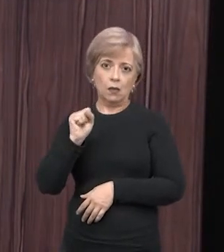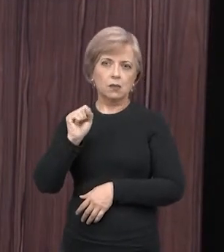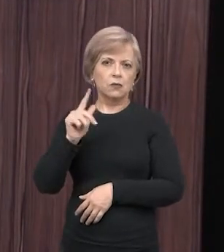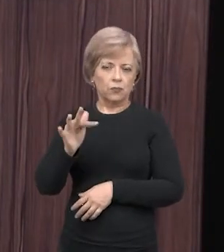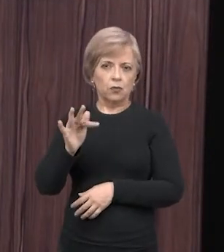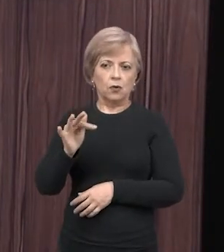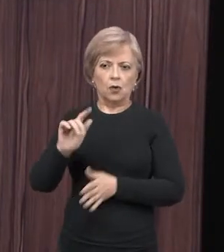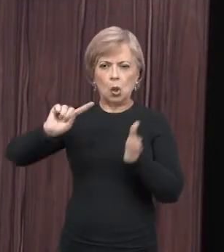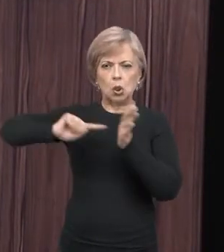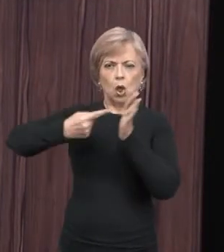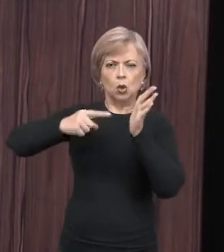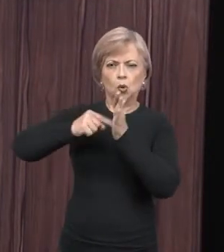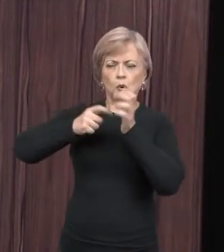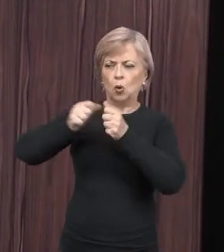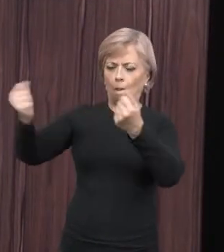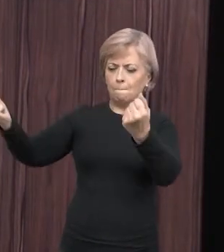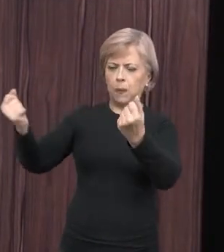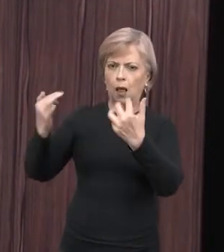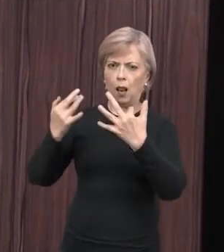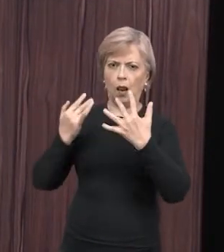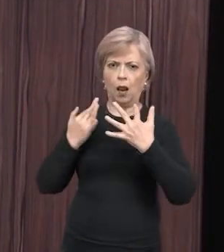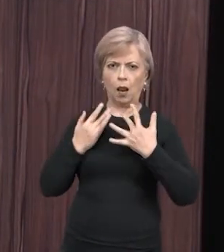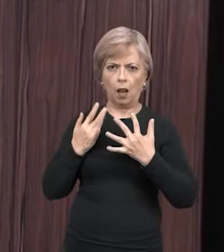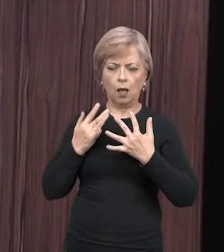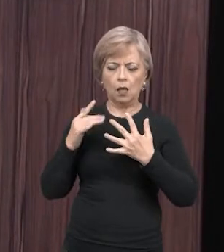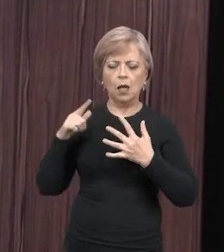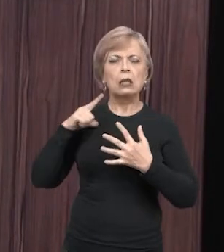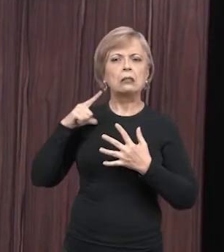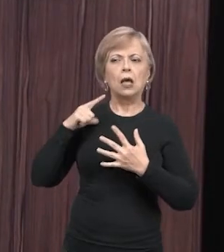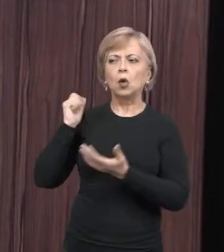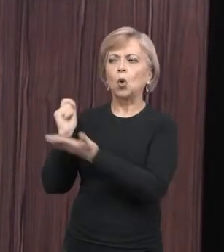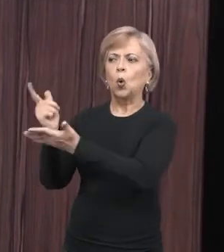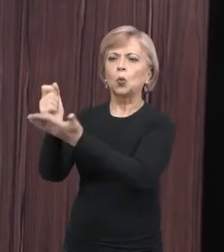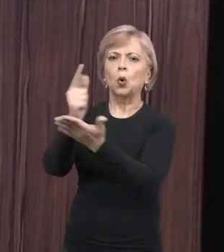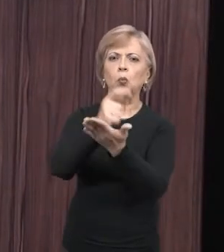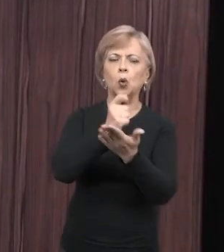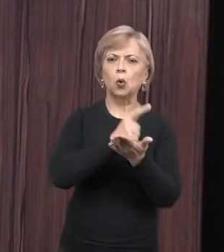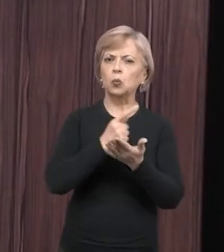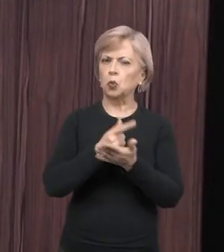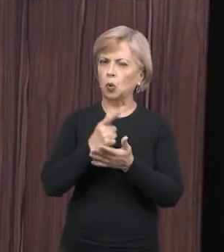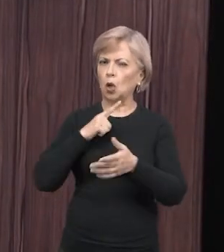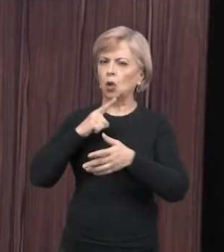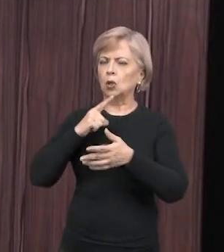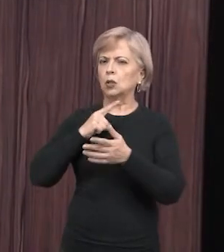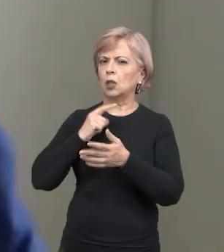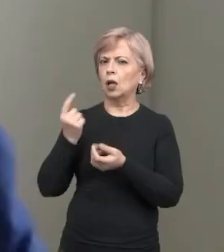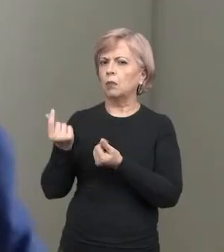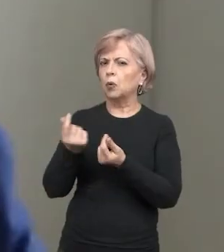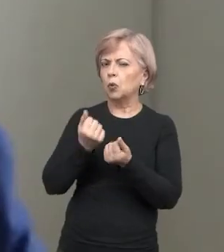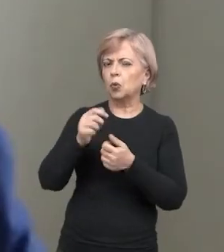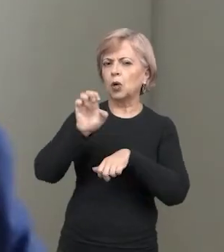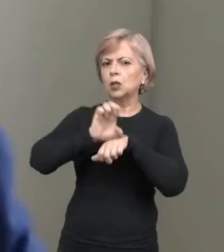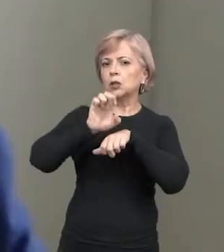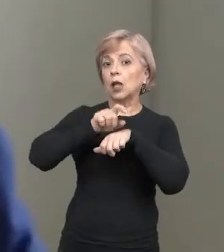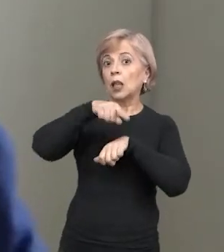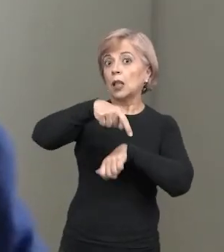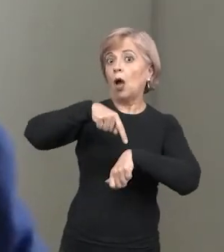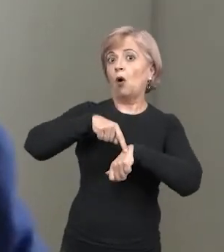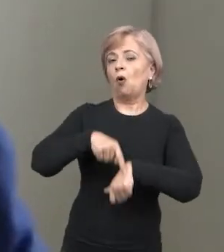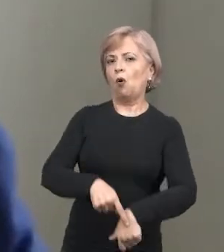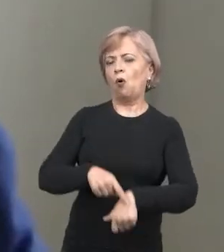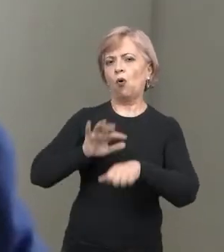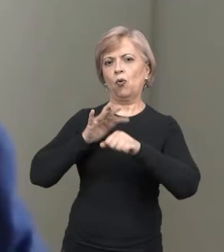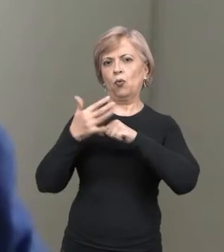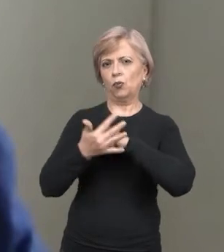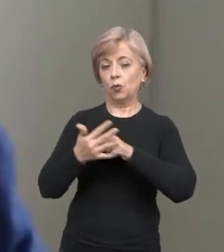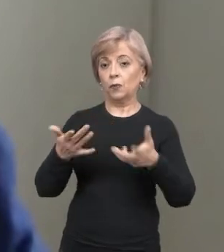recebemos uma série de denúncias envolvendo aquisições desses aparelhos respiradores que estariam sendo adquiridos pelo Estado naquele momento, que